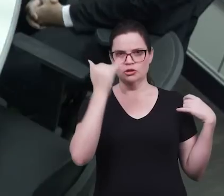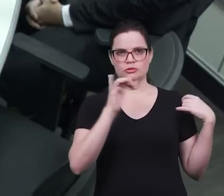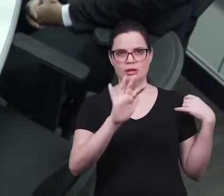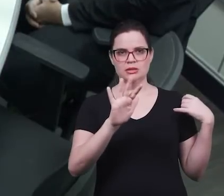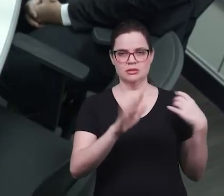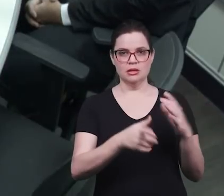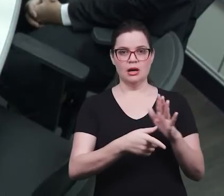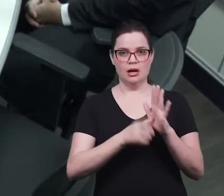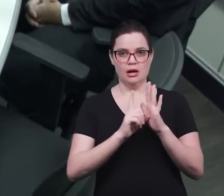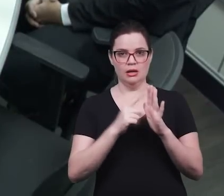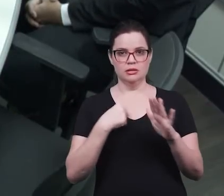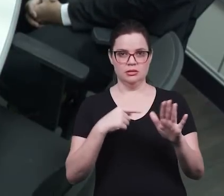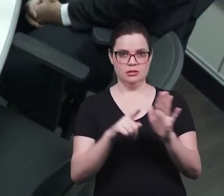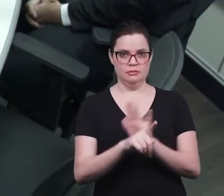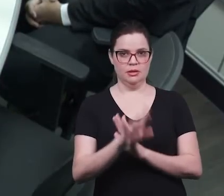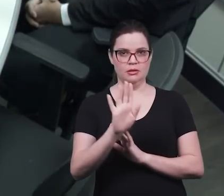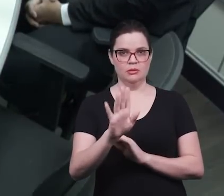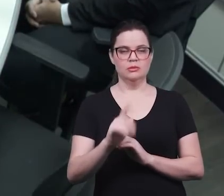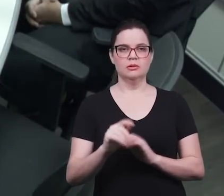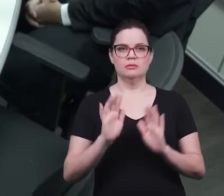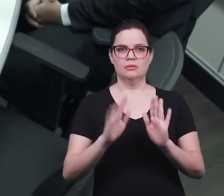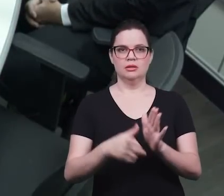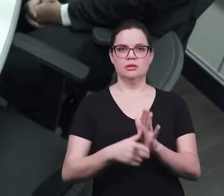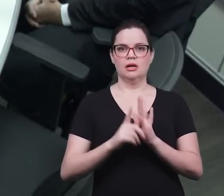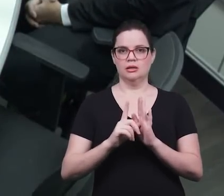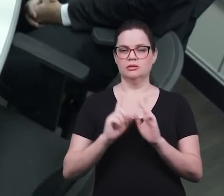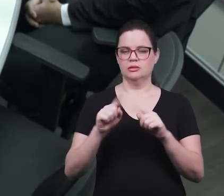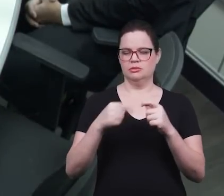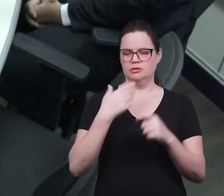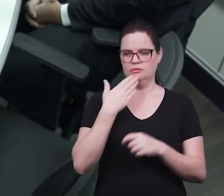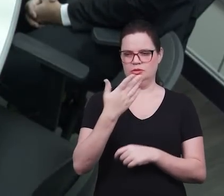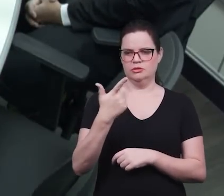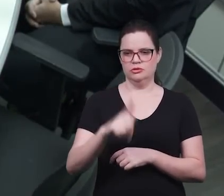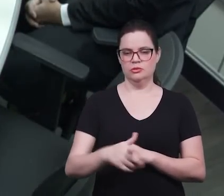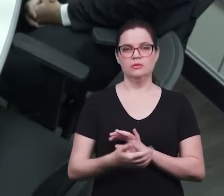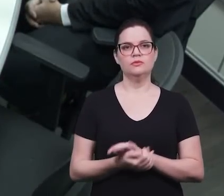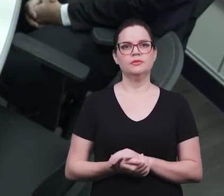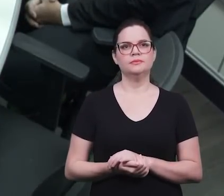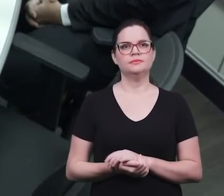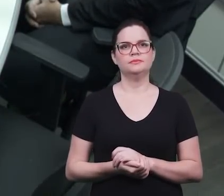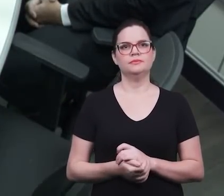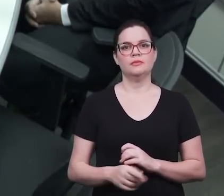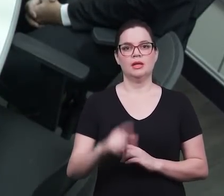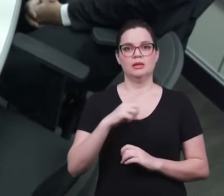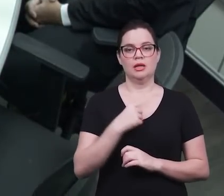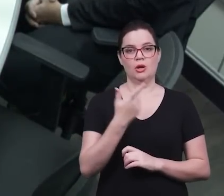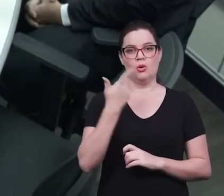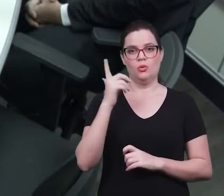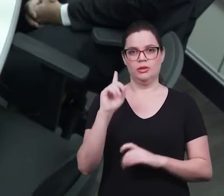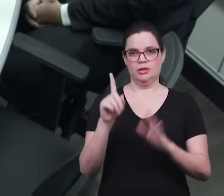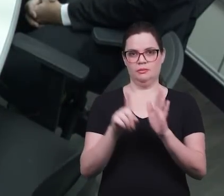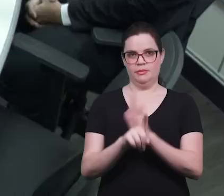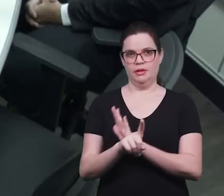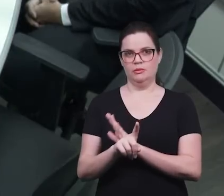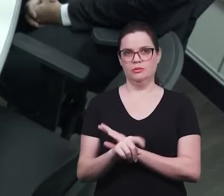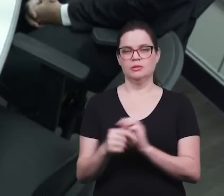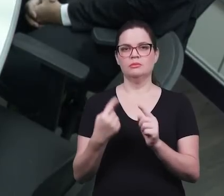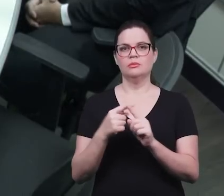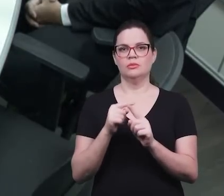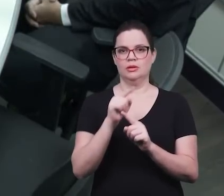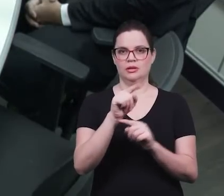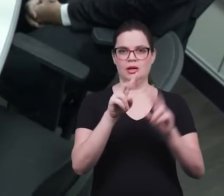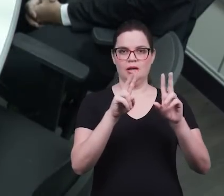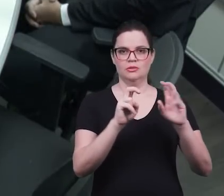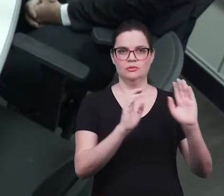dessa pergunta, que é uma pergunta importante, eu Sim. vou pedir que depois você faça. Existe uma que eu queria fazer aqui, porque por conta